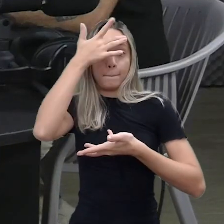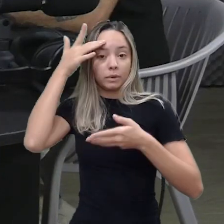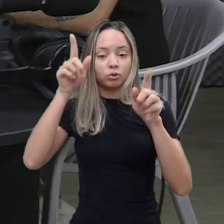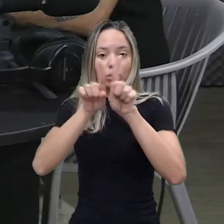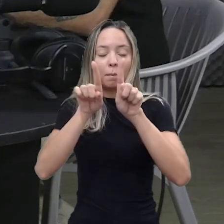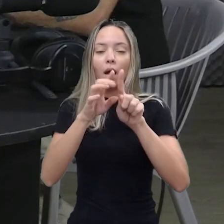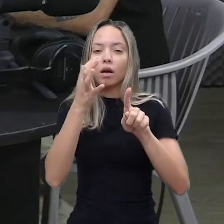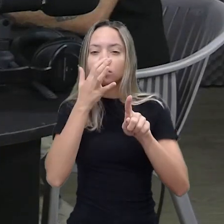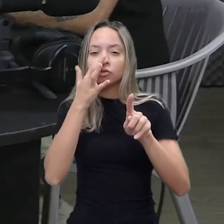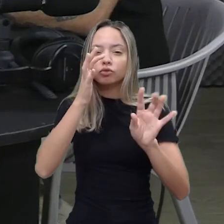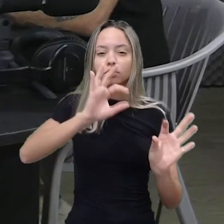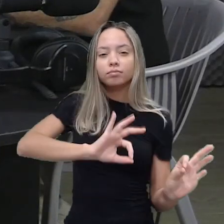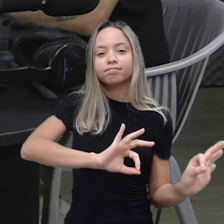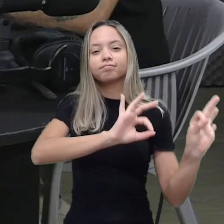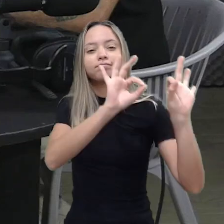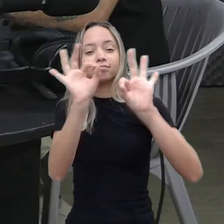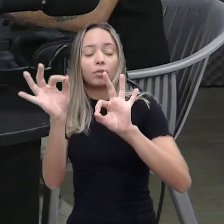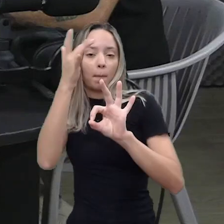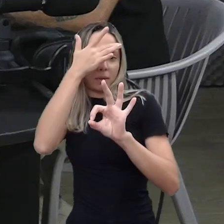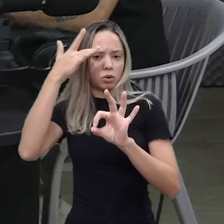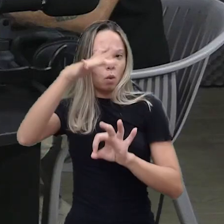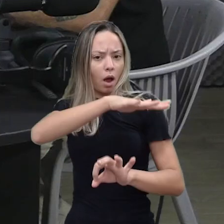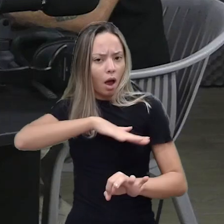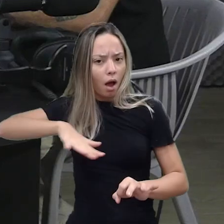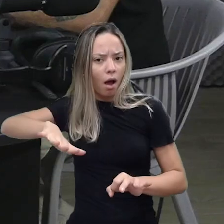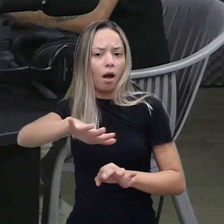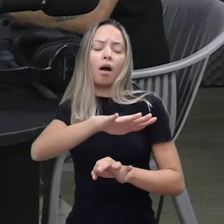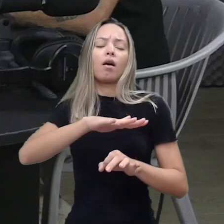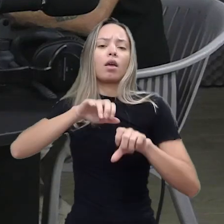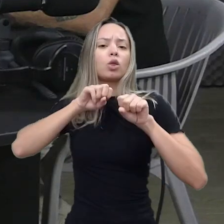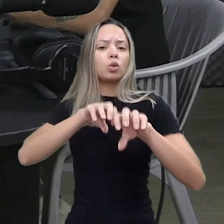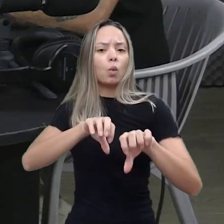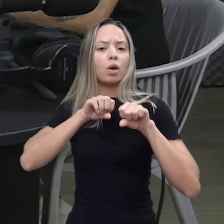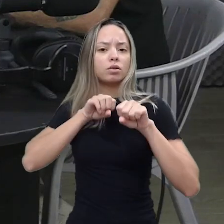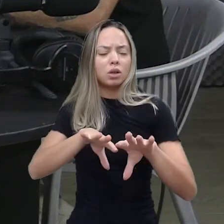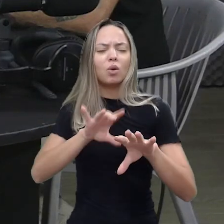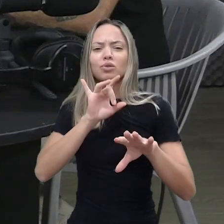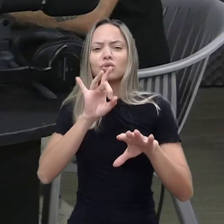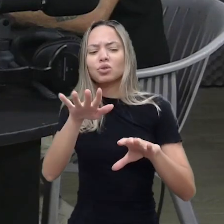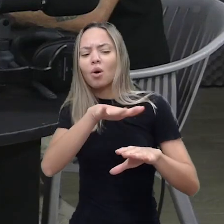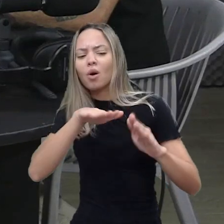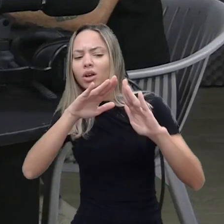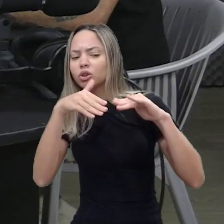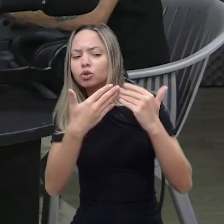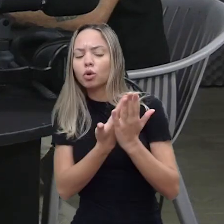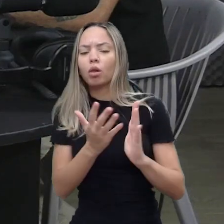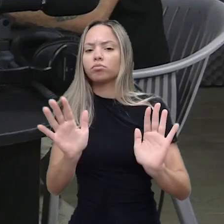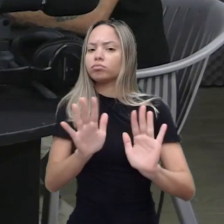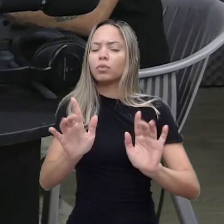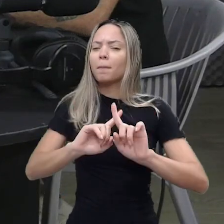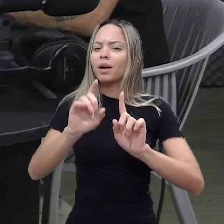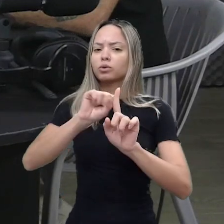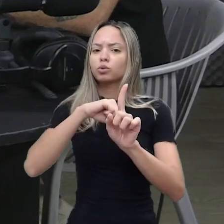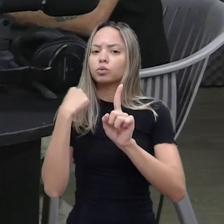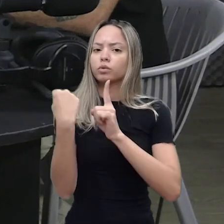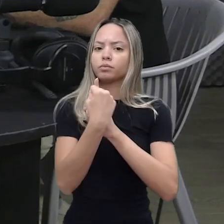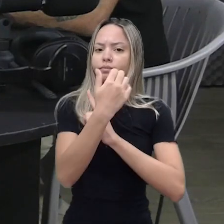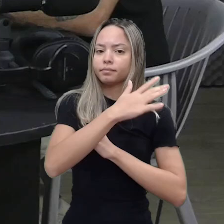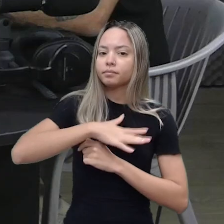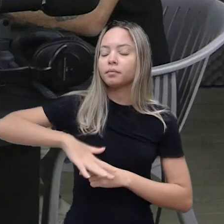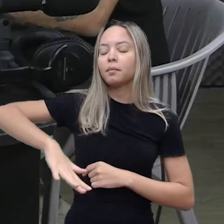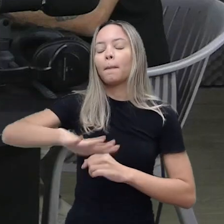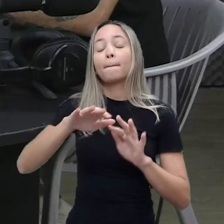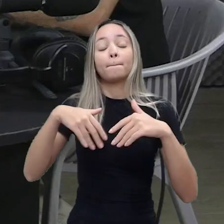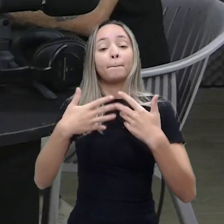que está envolvido no campo da educação, não só no campo da escolarização, mas para a sociedade de modo geral. Então, vocês, assim, estão